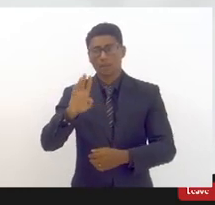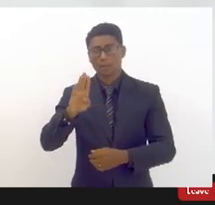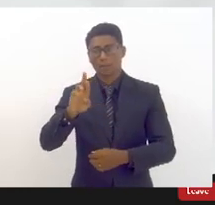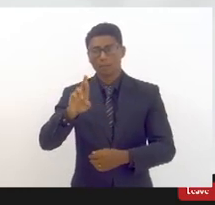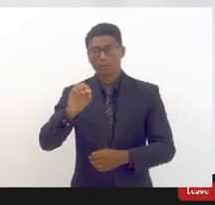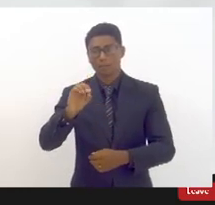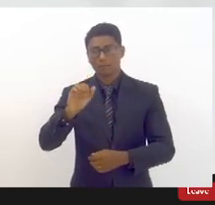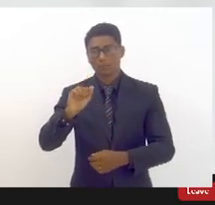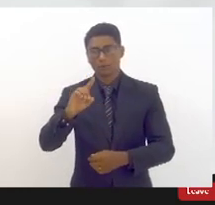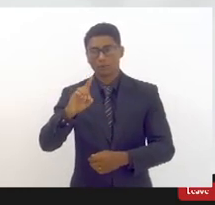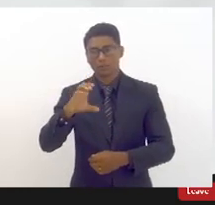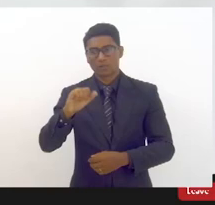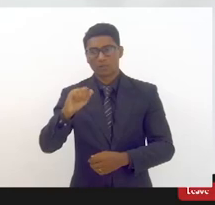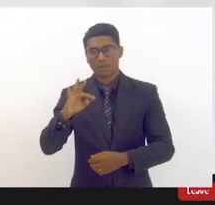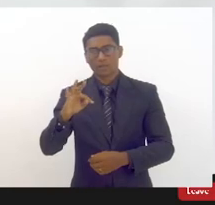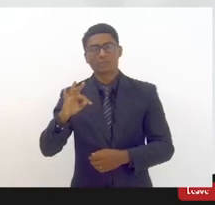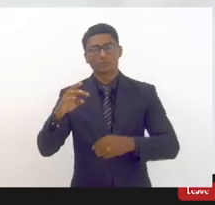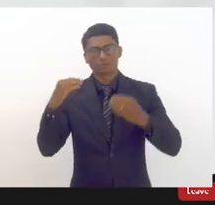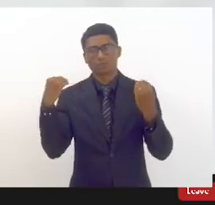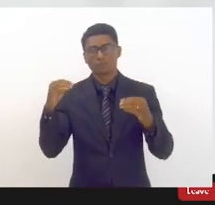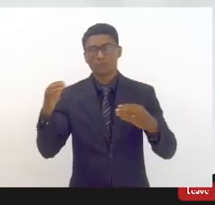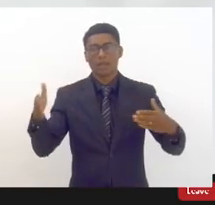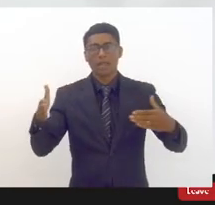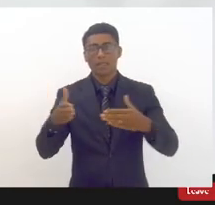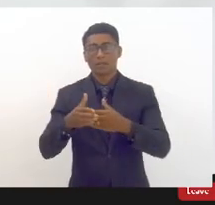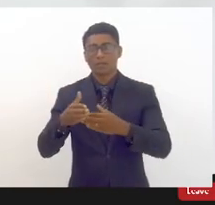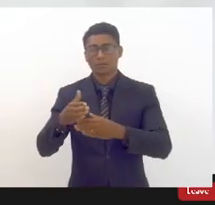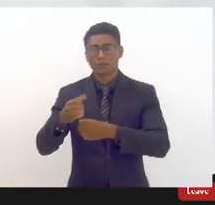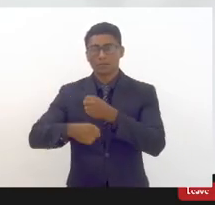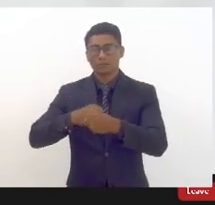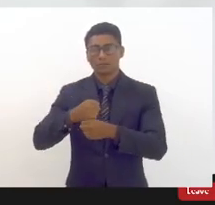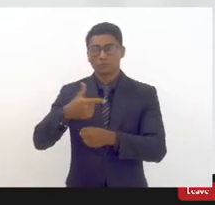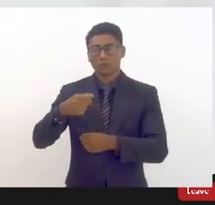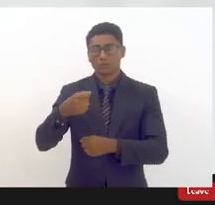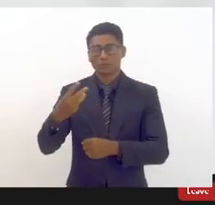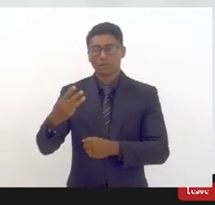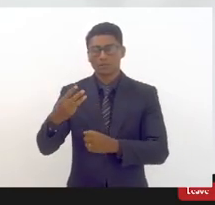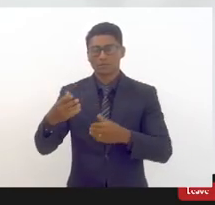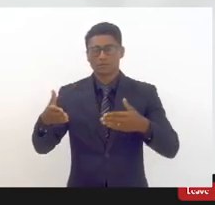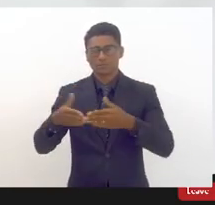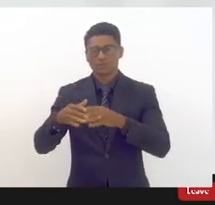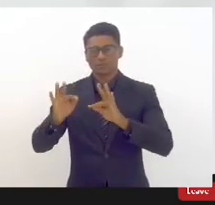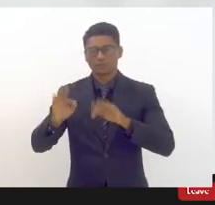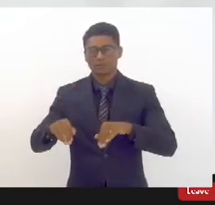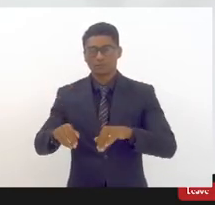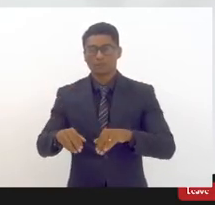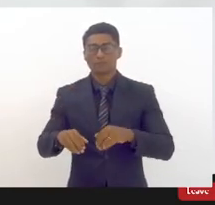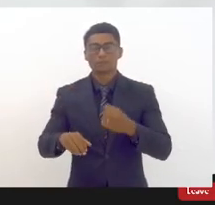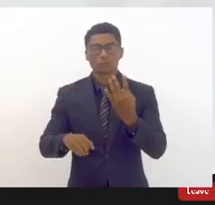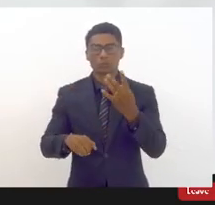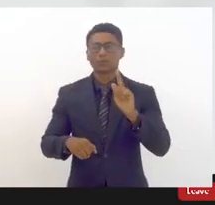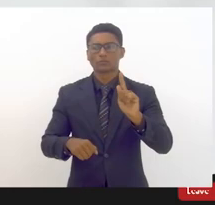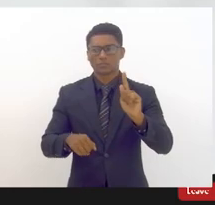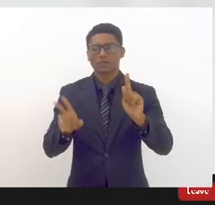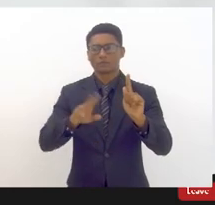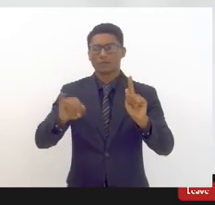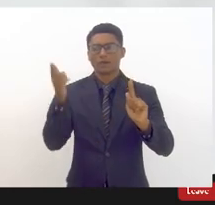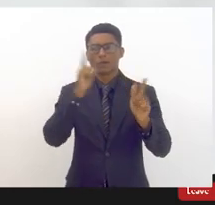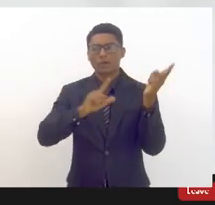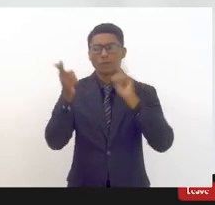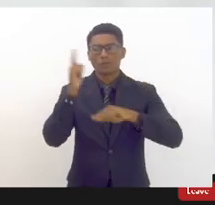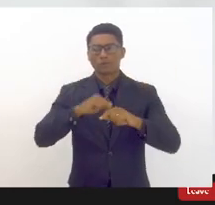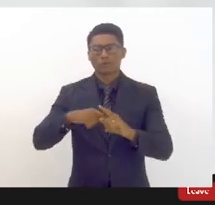final do ano que vem. O detalhamento de se a gente, quanto a gente consegue antecipar, eventualmente, o 4G, a gente vai conseguir alguma coisa, alguns meses